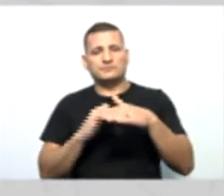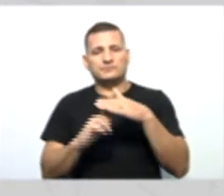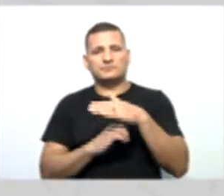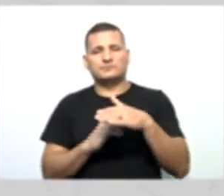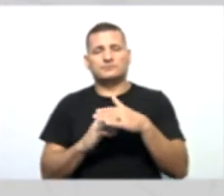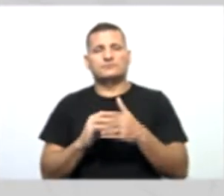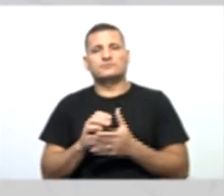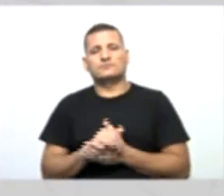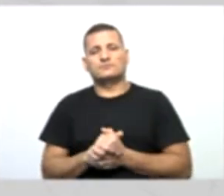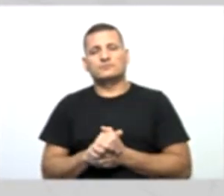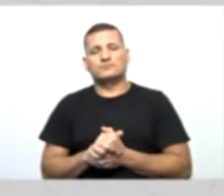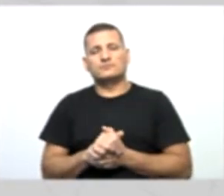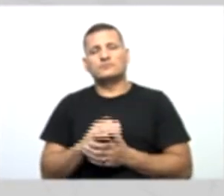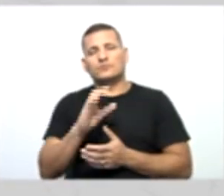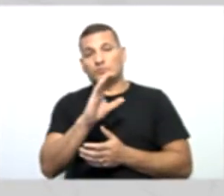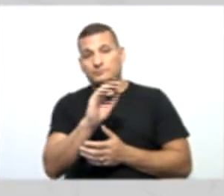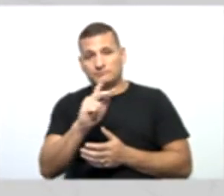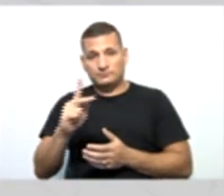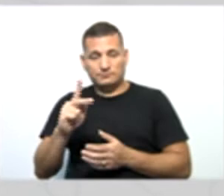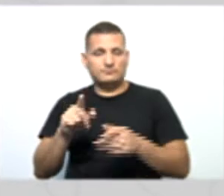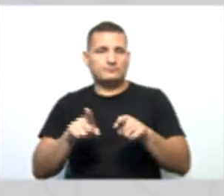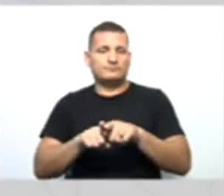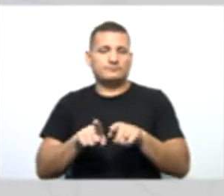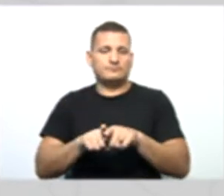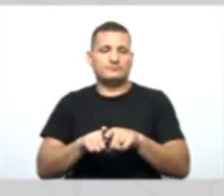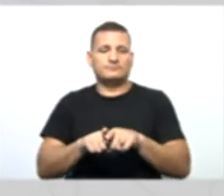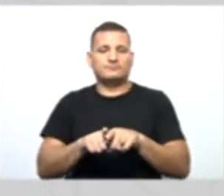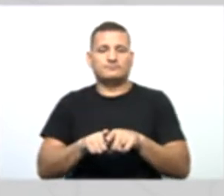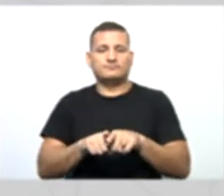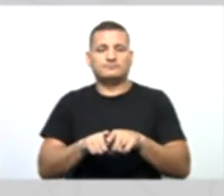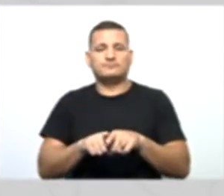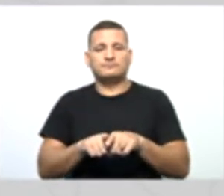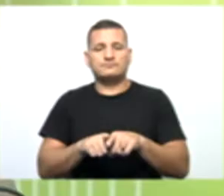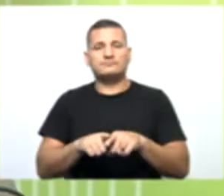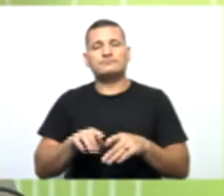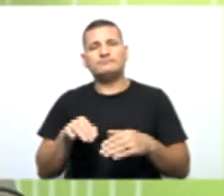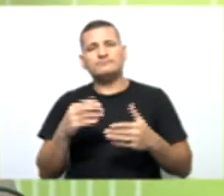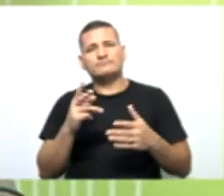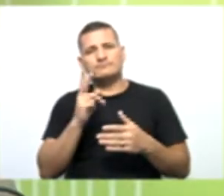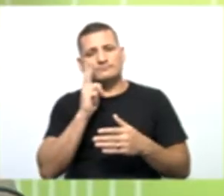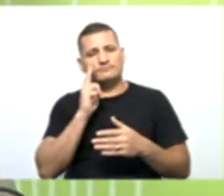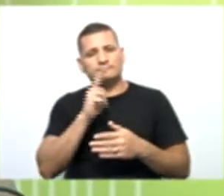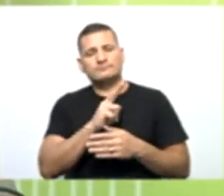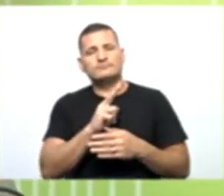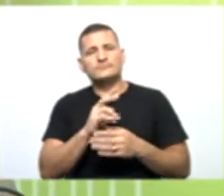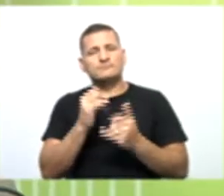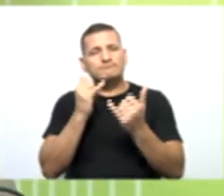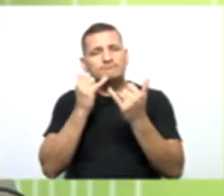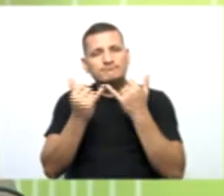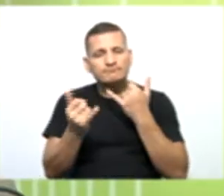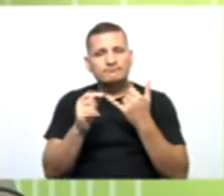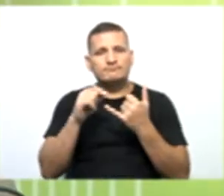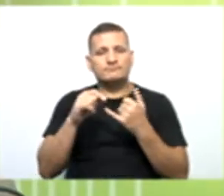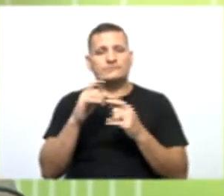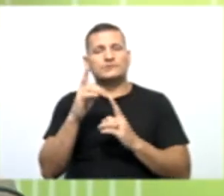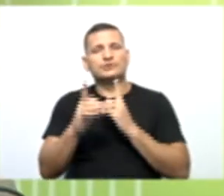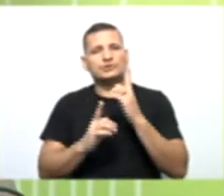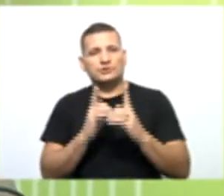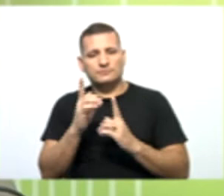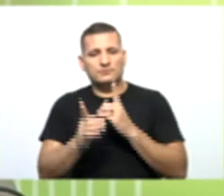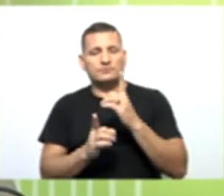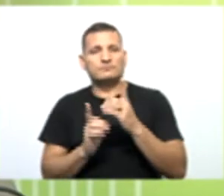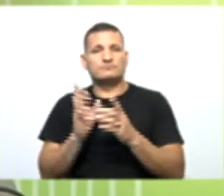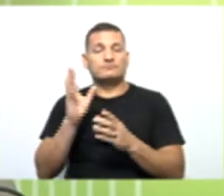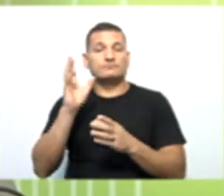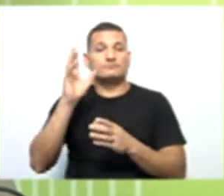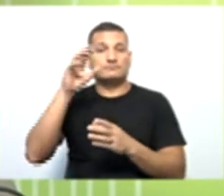empreendimentos, inclusive cooperativas que estejam lá naquele local. Então, veja, é muito parecido com a dinâmica interna de